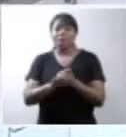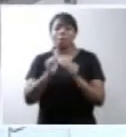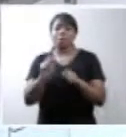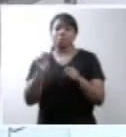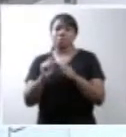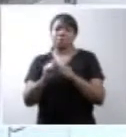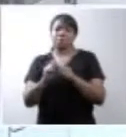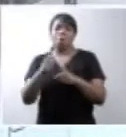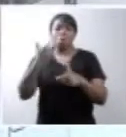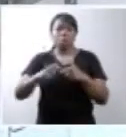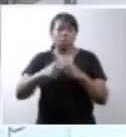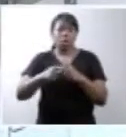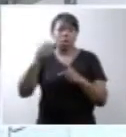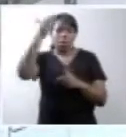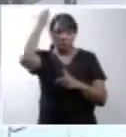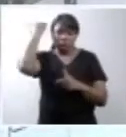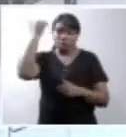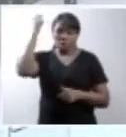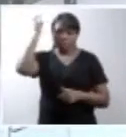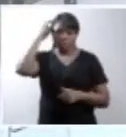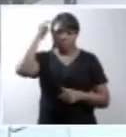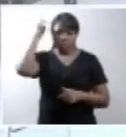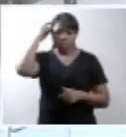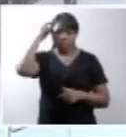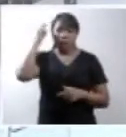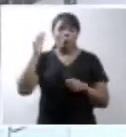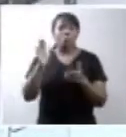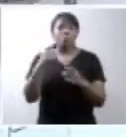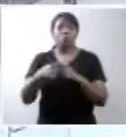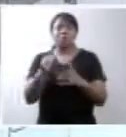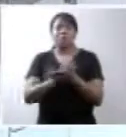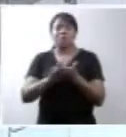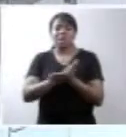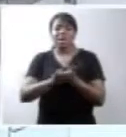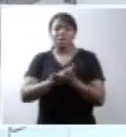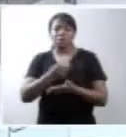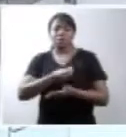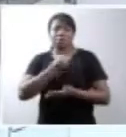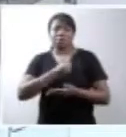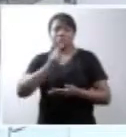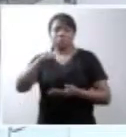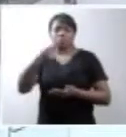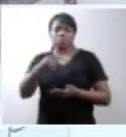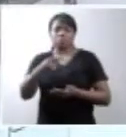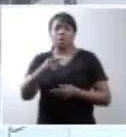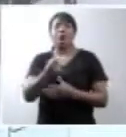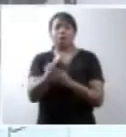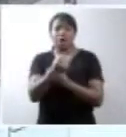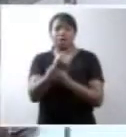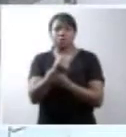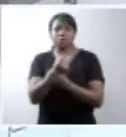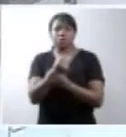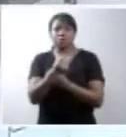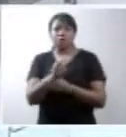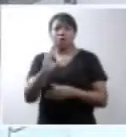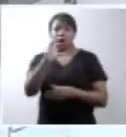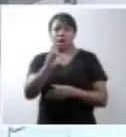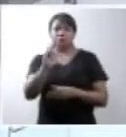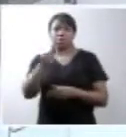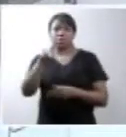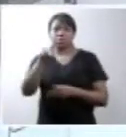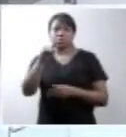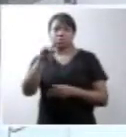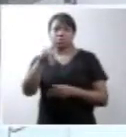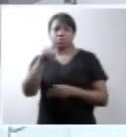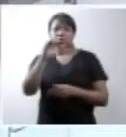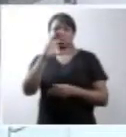no caso de anencefalia, porque não há expectativa de vida, garante a ciência, a comunidade médica.